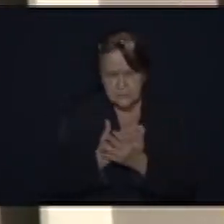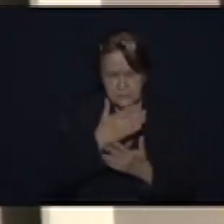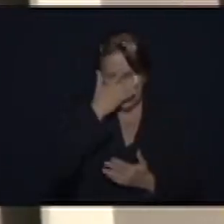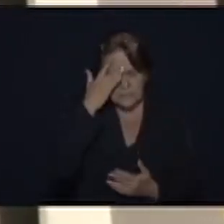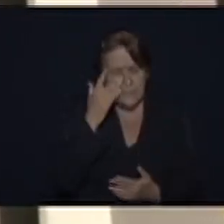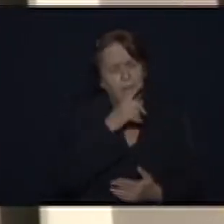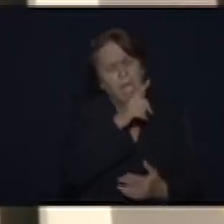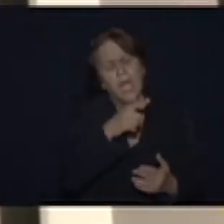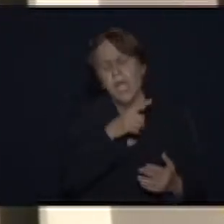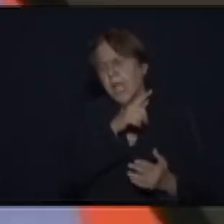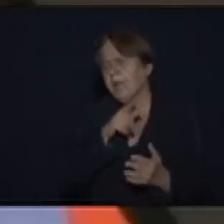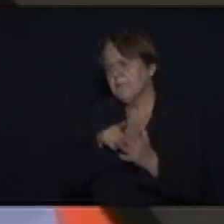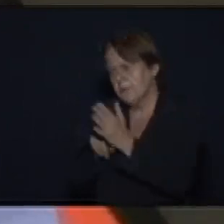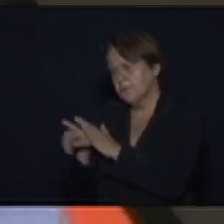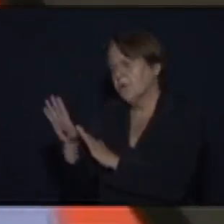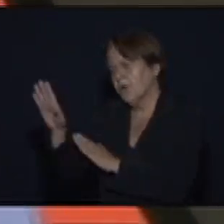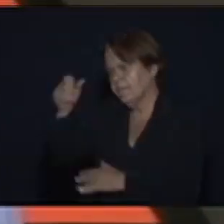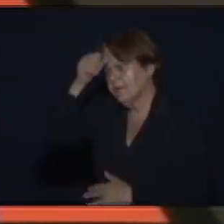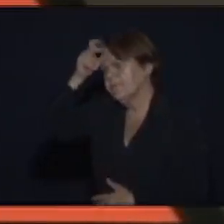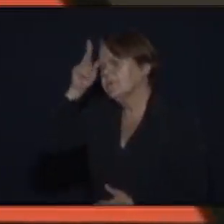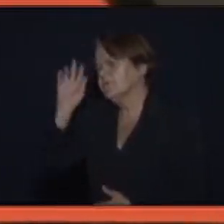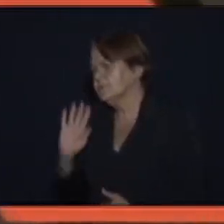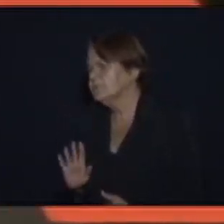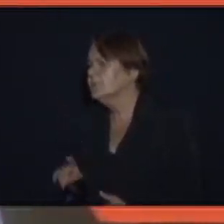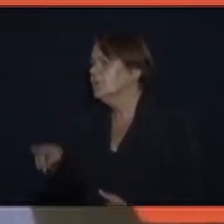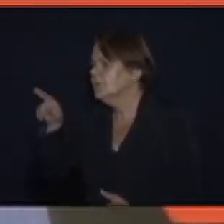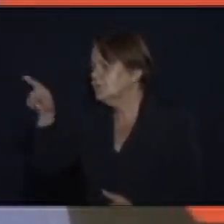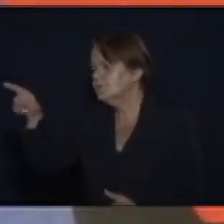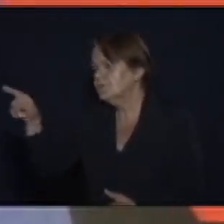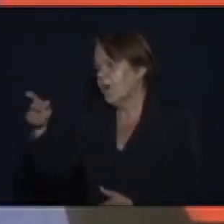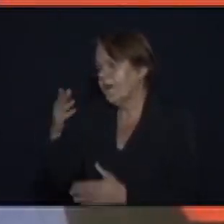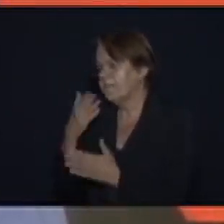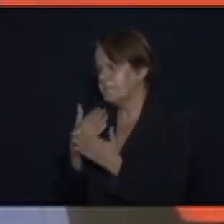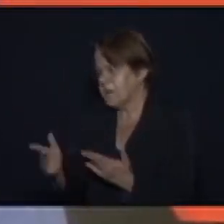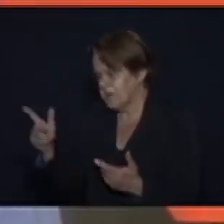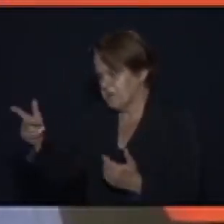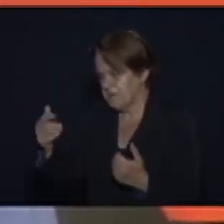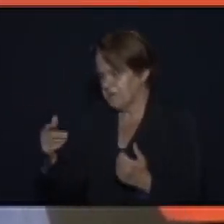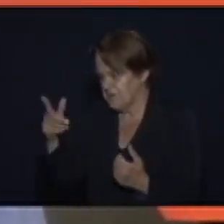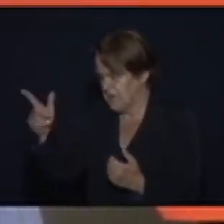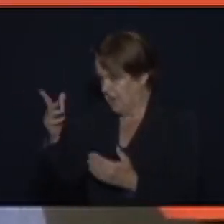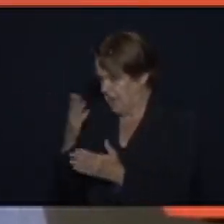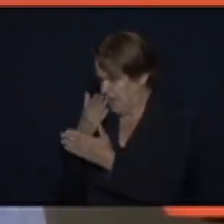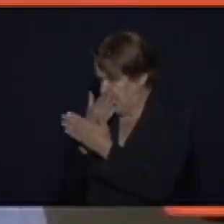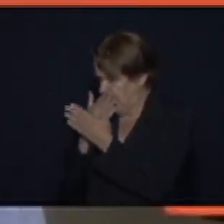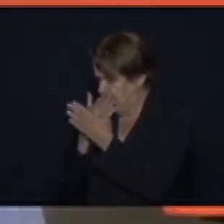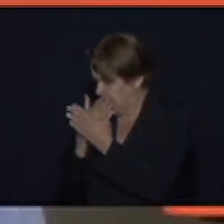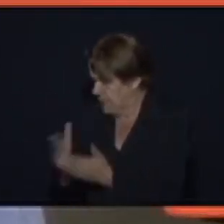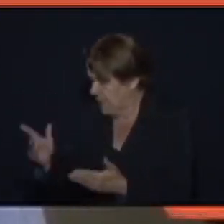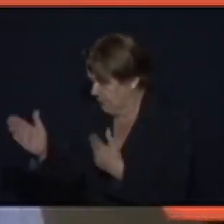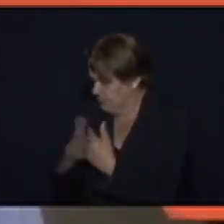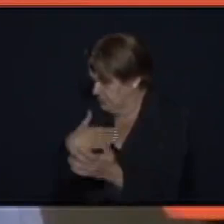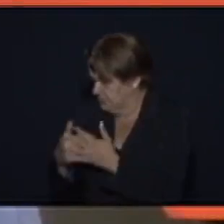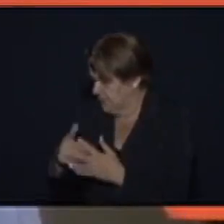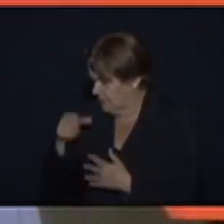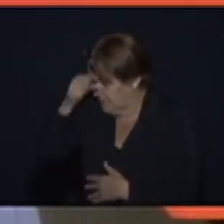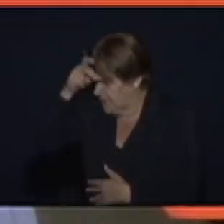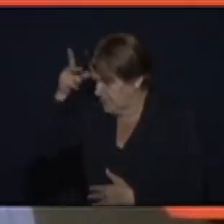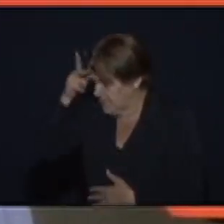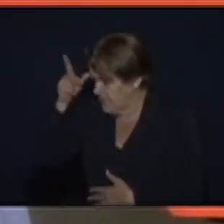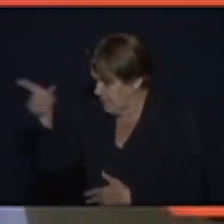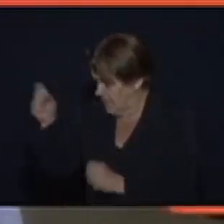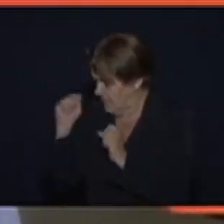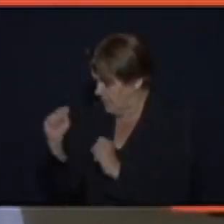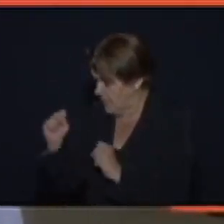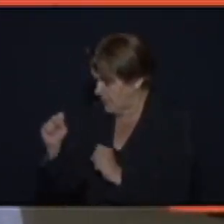aí eu perguntei a ele Prefeito o senhor poderia a próxima eleição para fazer a melhor escola pública na sua cidade